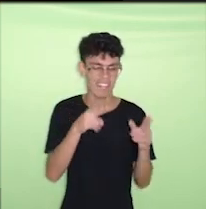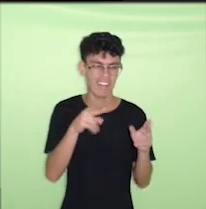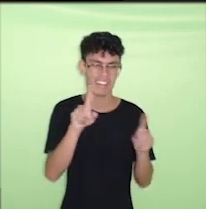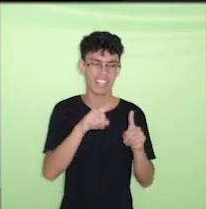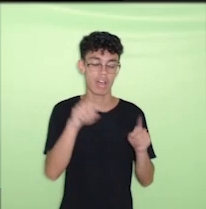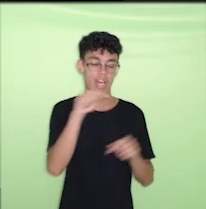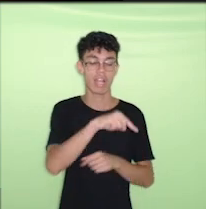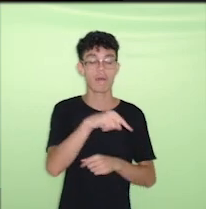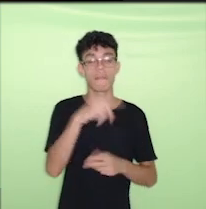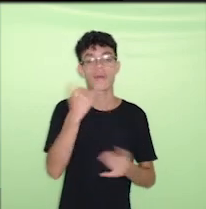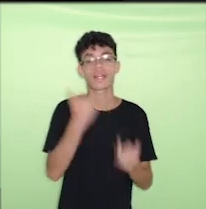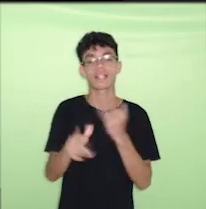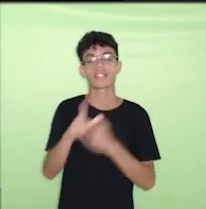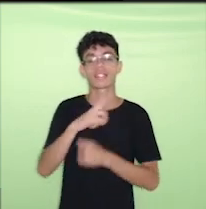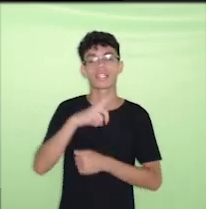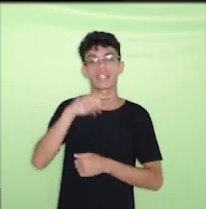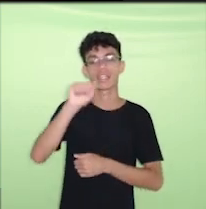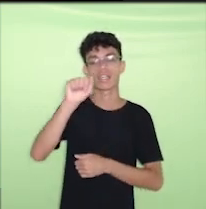de autismo.